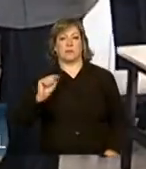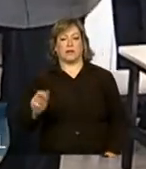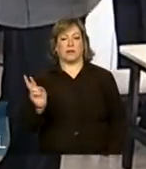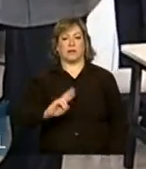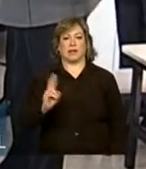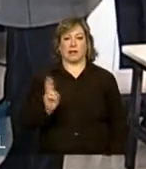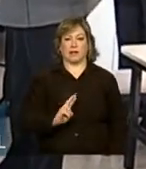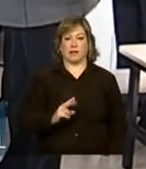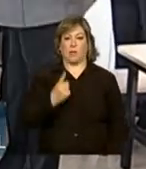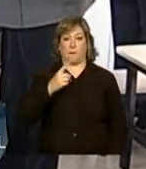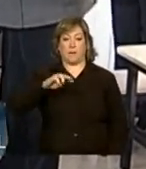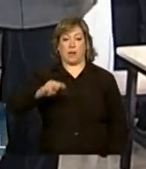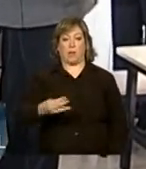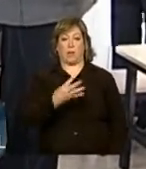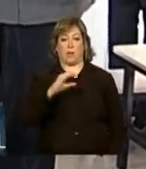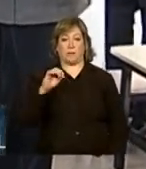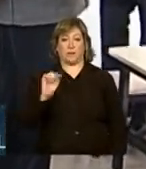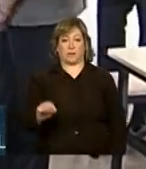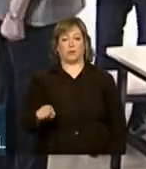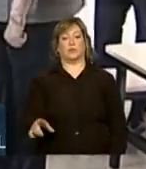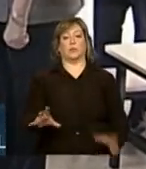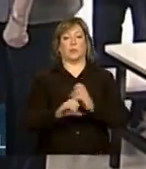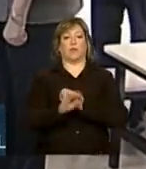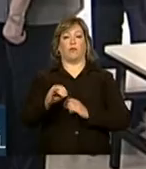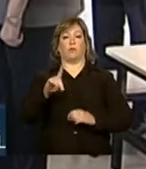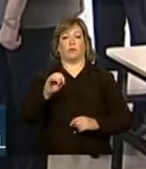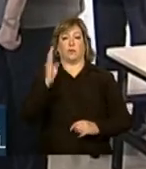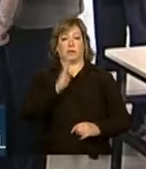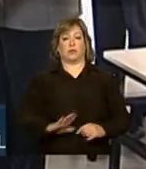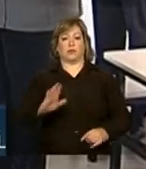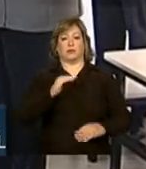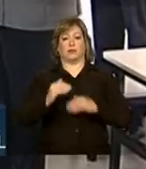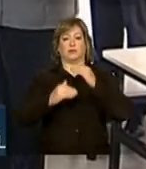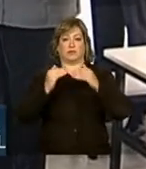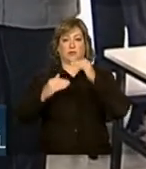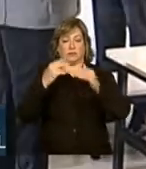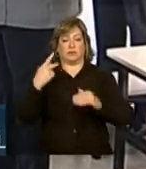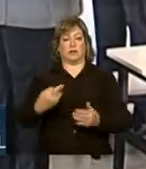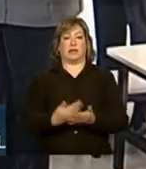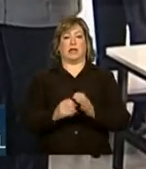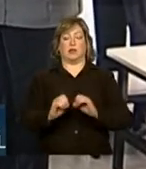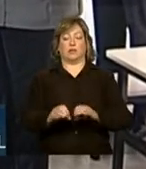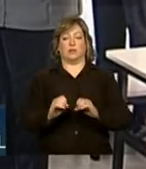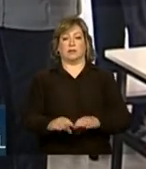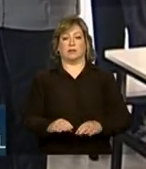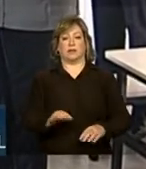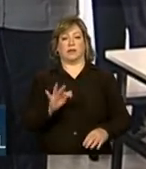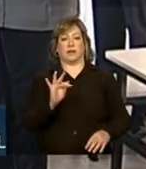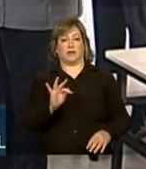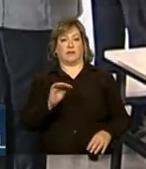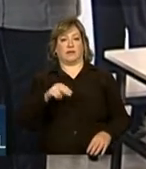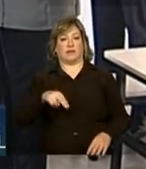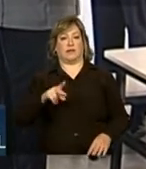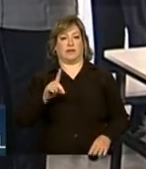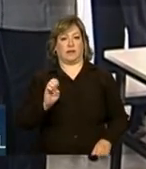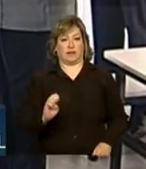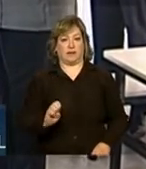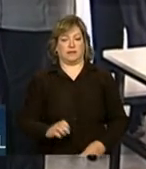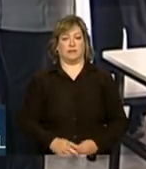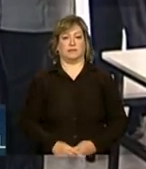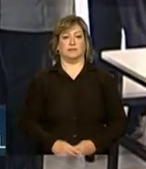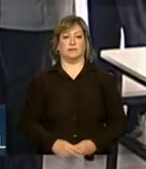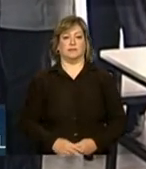R$ 3.600.000, R$ 1.400.000 do Fundo Nacional de Desenvolvimento da Educação, o FNDE.